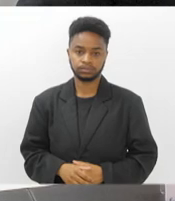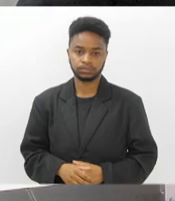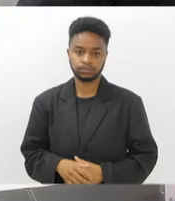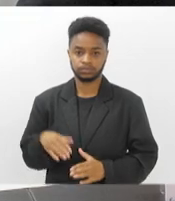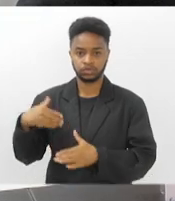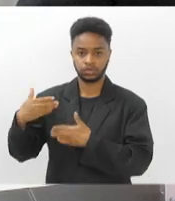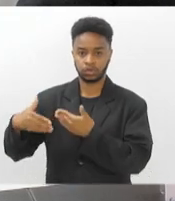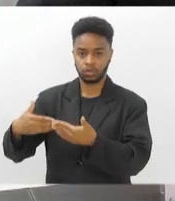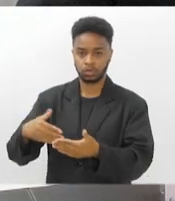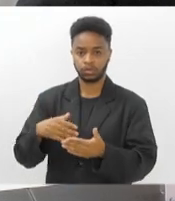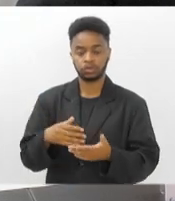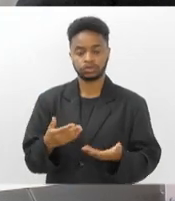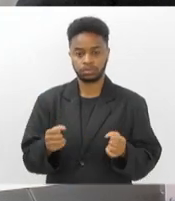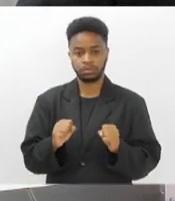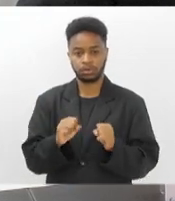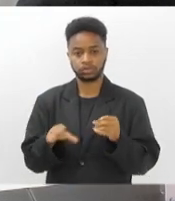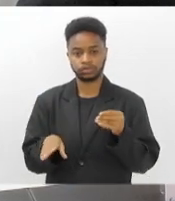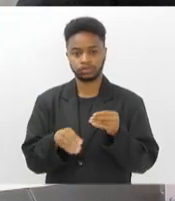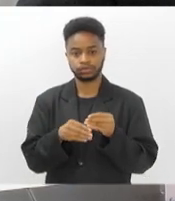processo